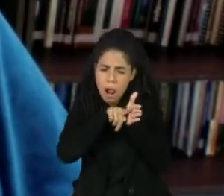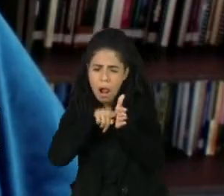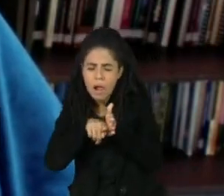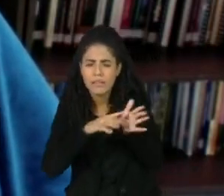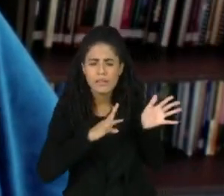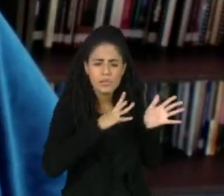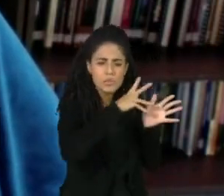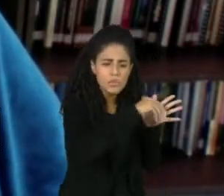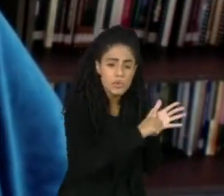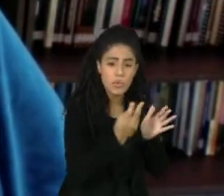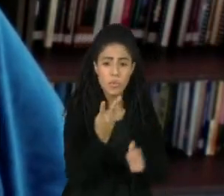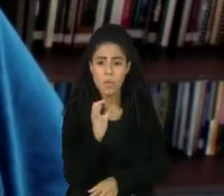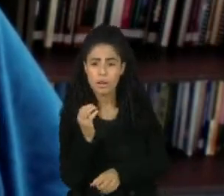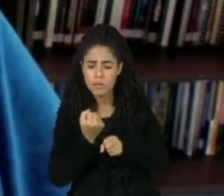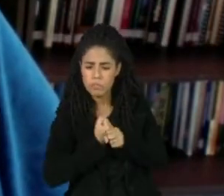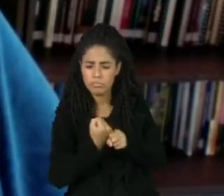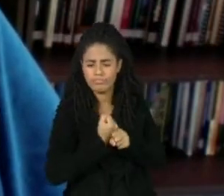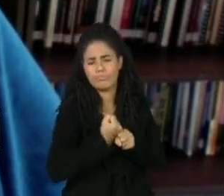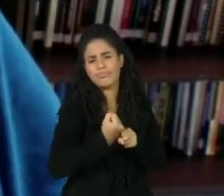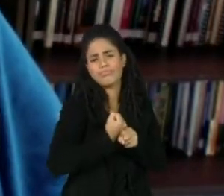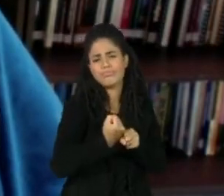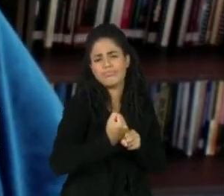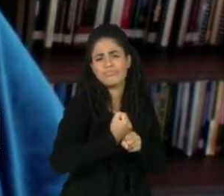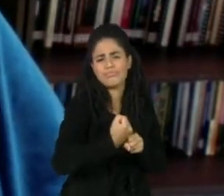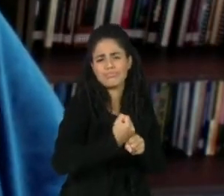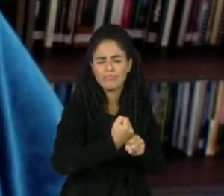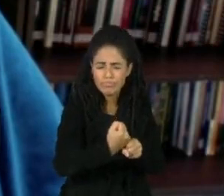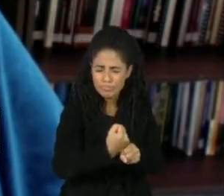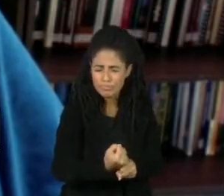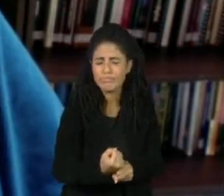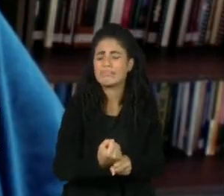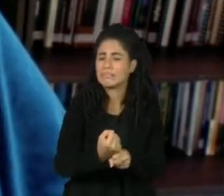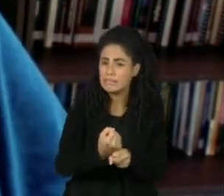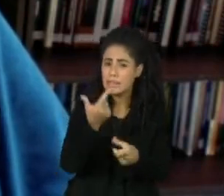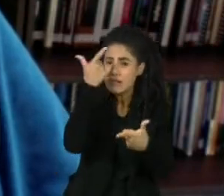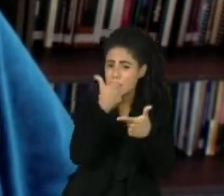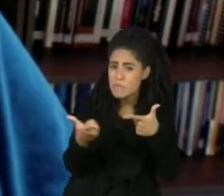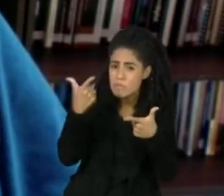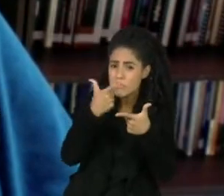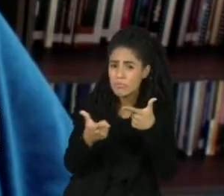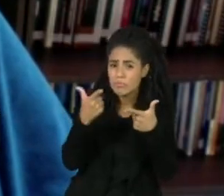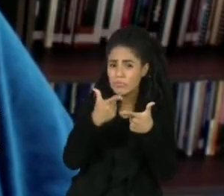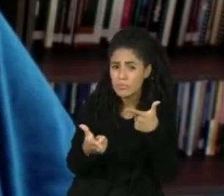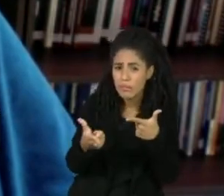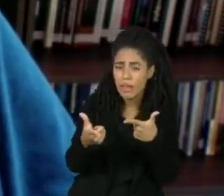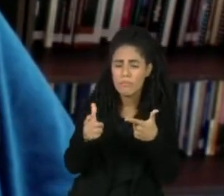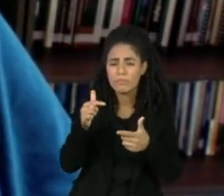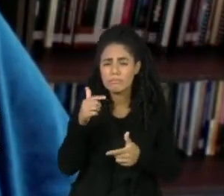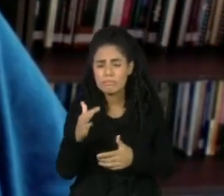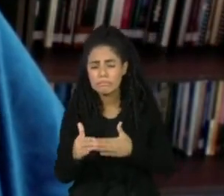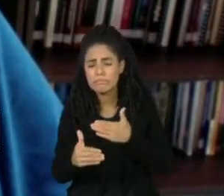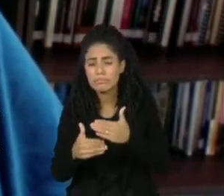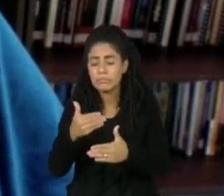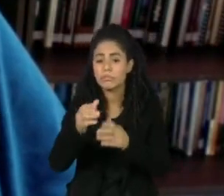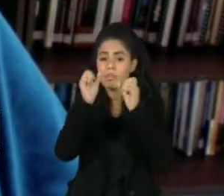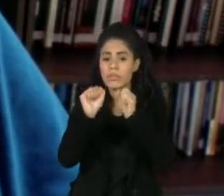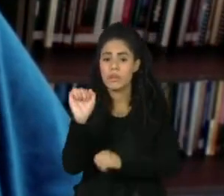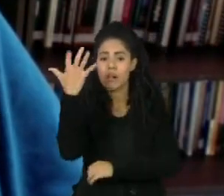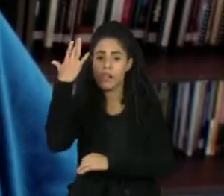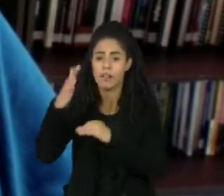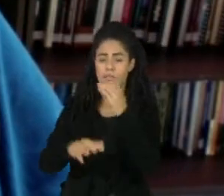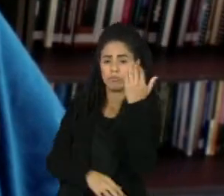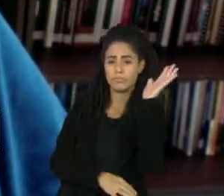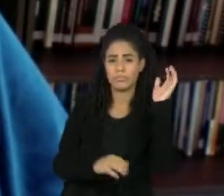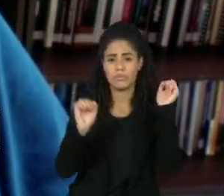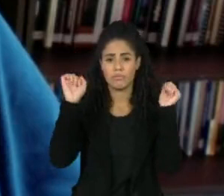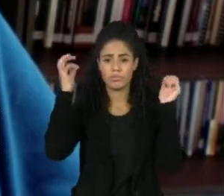40 anos, sempre chamando muita atenção os riscos que corre a floresta devido às